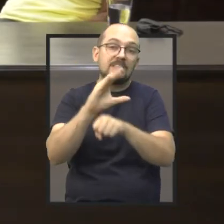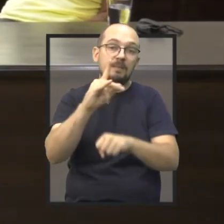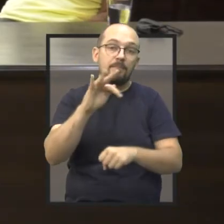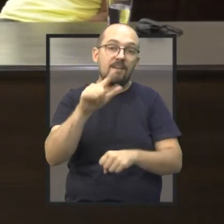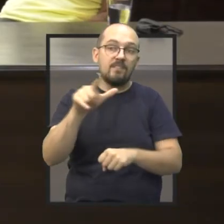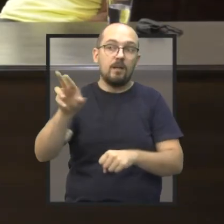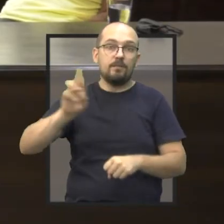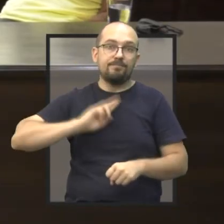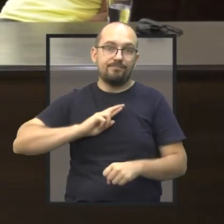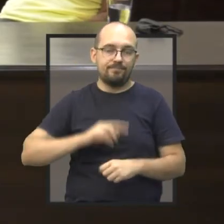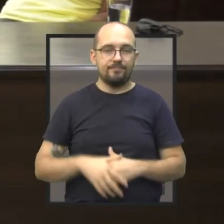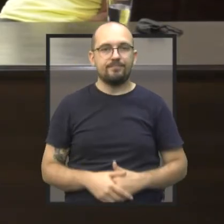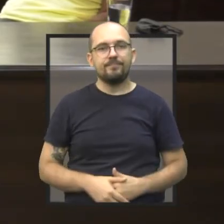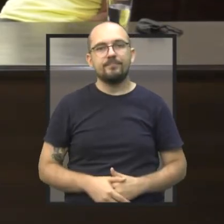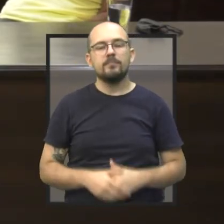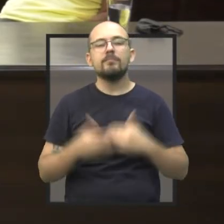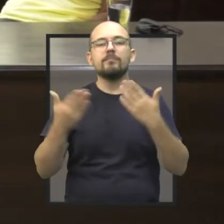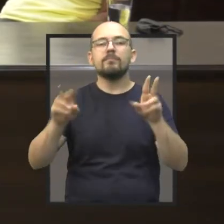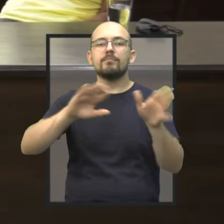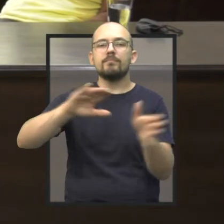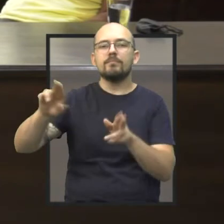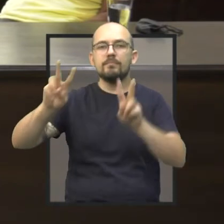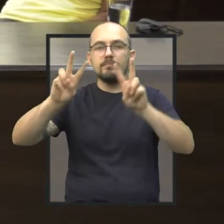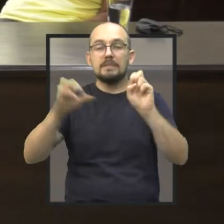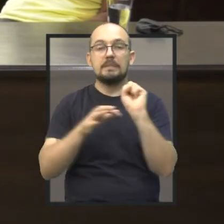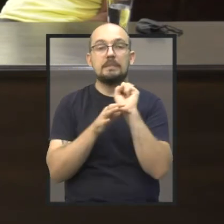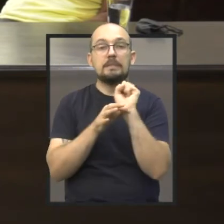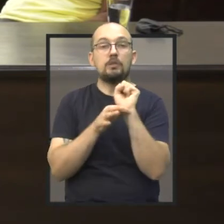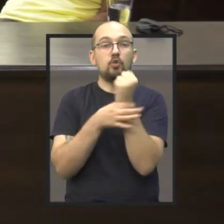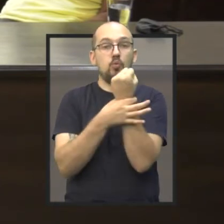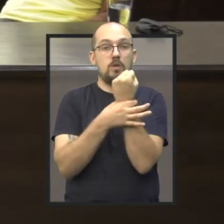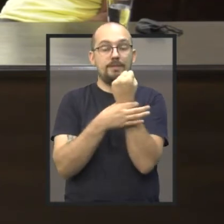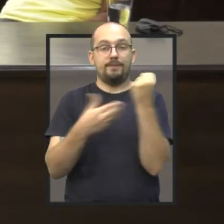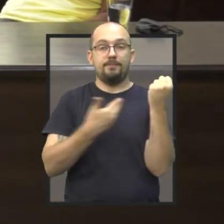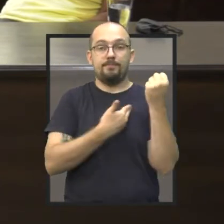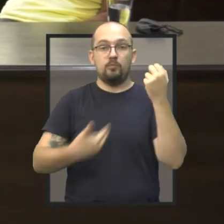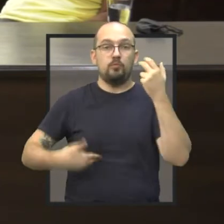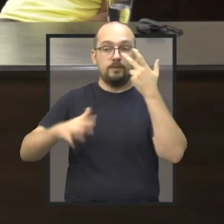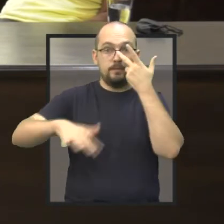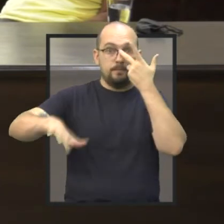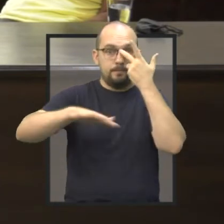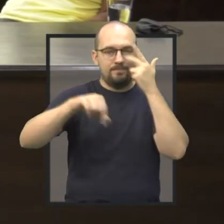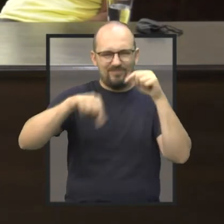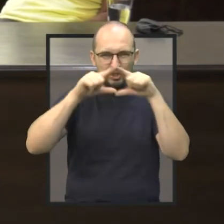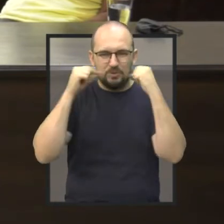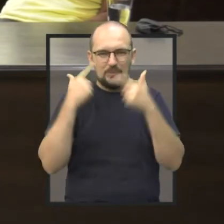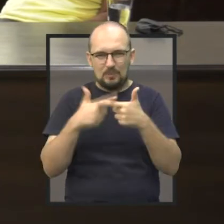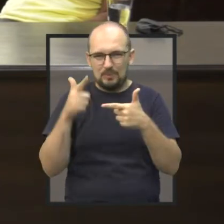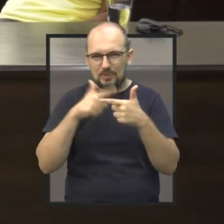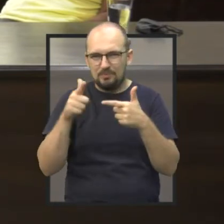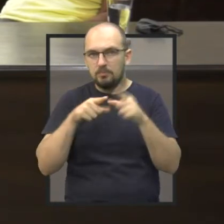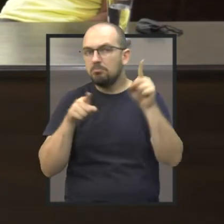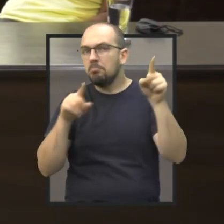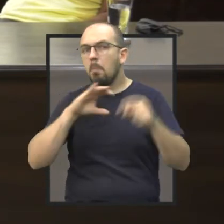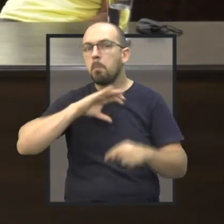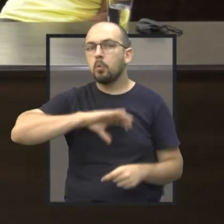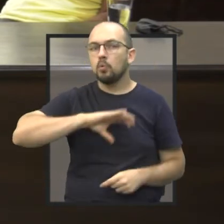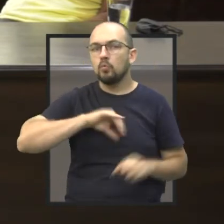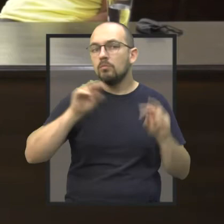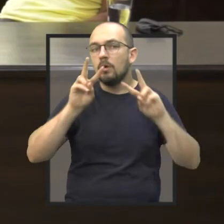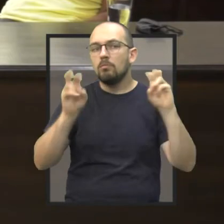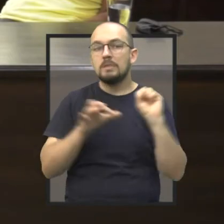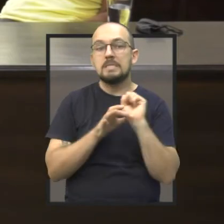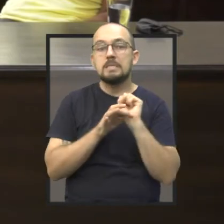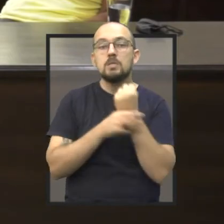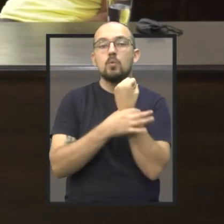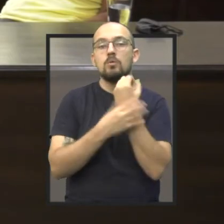à segurança pública, Sabará, aqui em Jaú mesmo o município tem vivido um momento delicado, lá no distrito, como é que está a